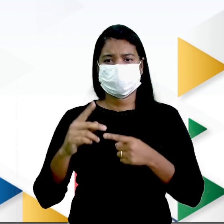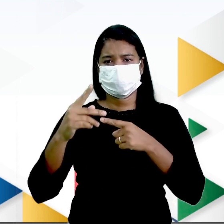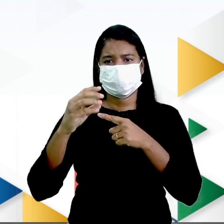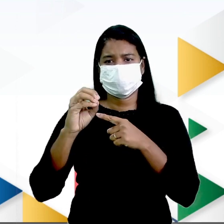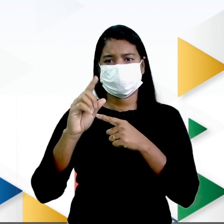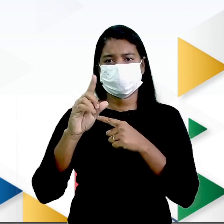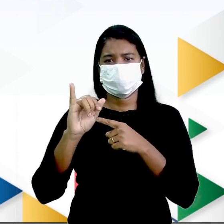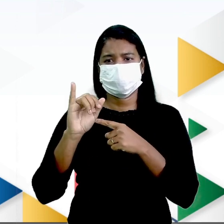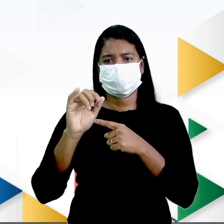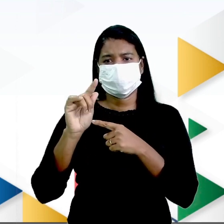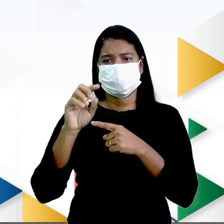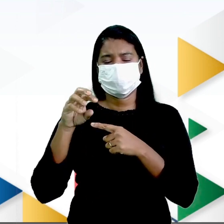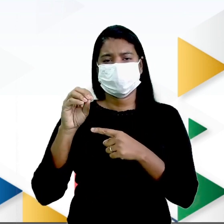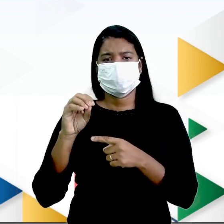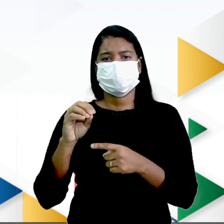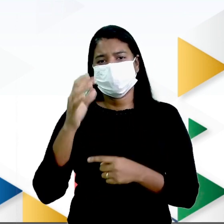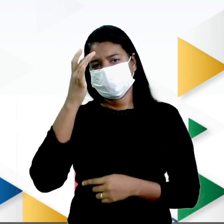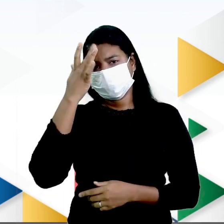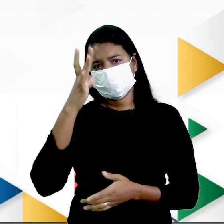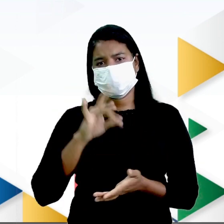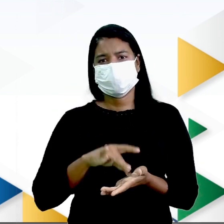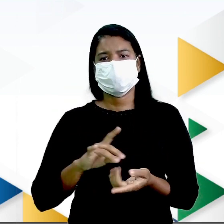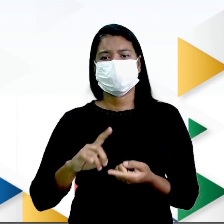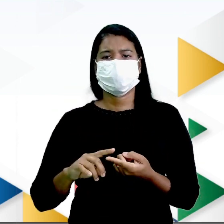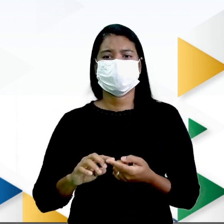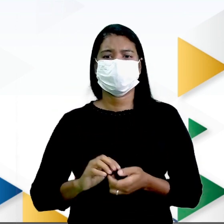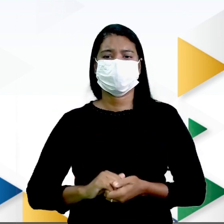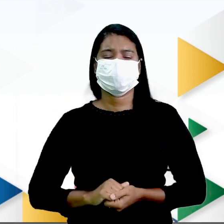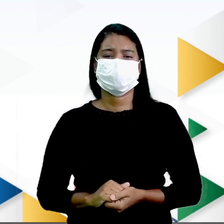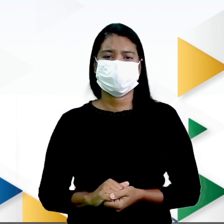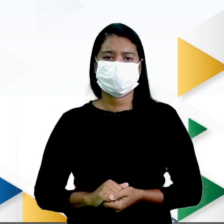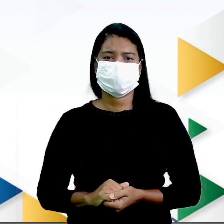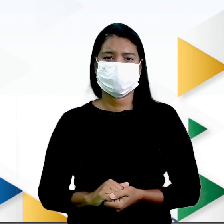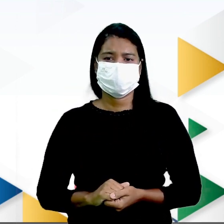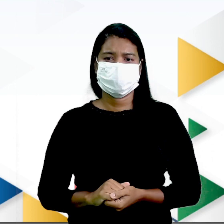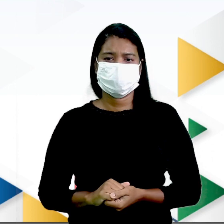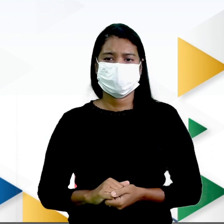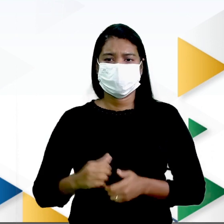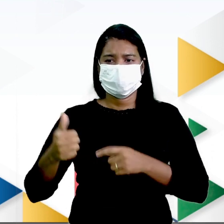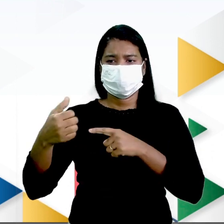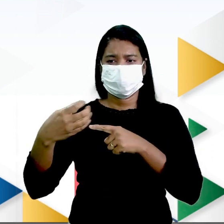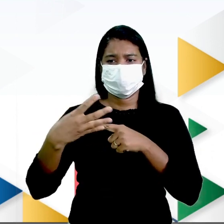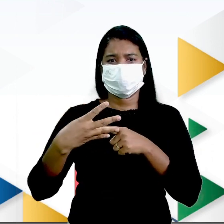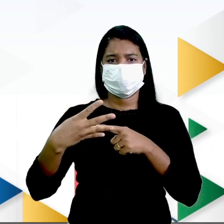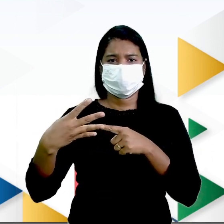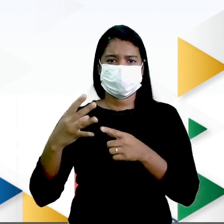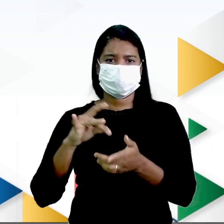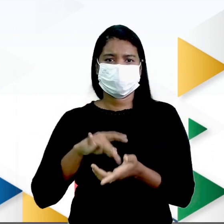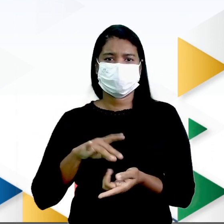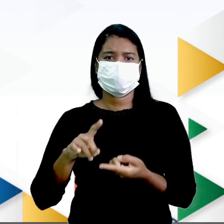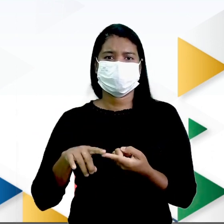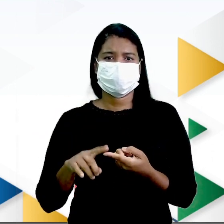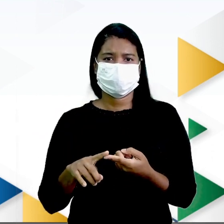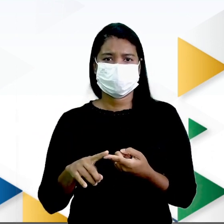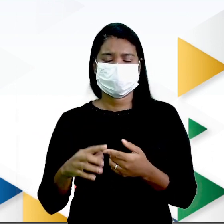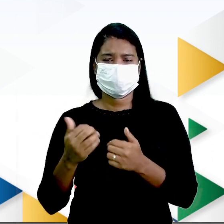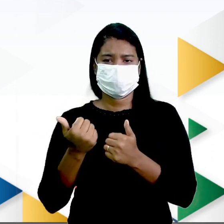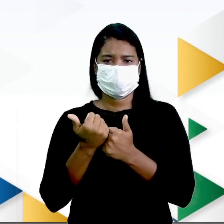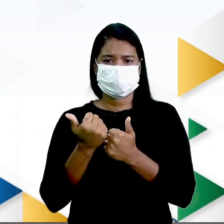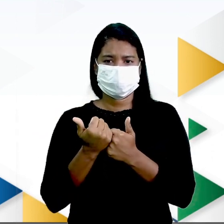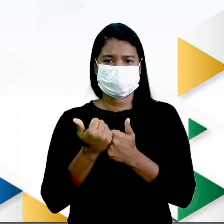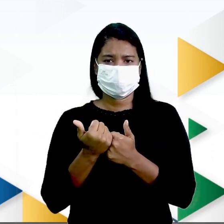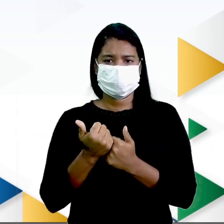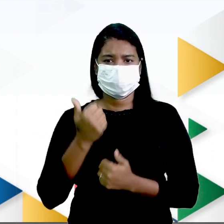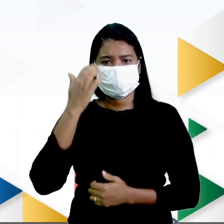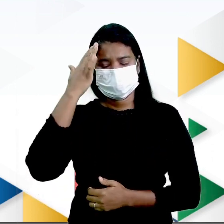muito fácil, né? Eu vou pegar o ângulo interno, que é 144 graus, eu vou substituir, sabendo